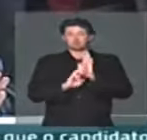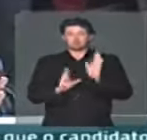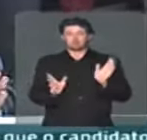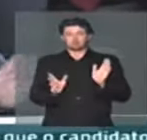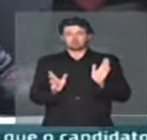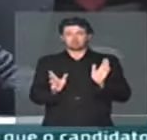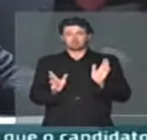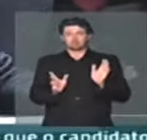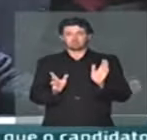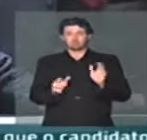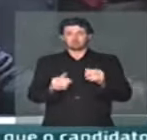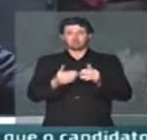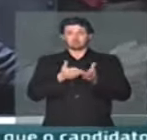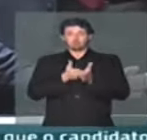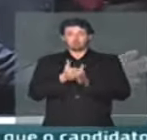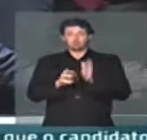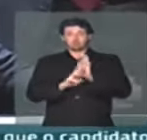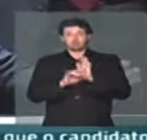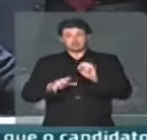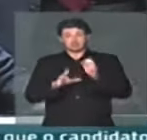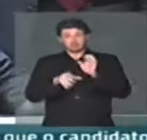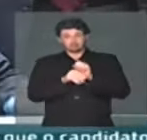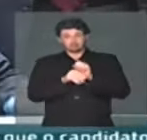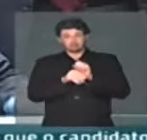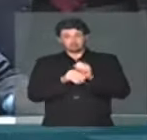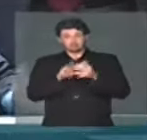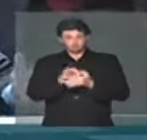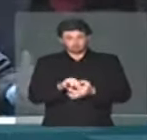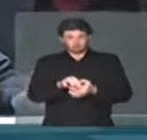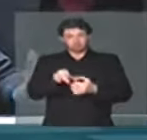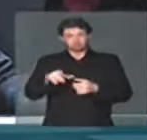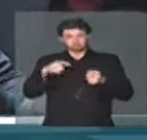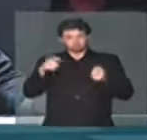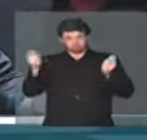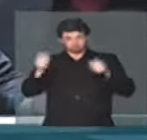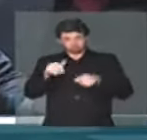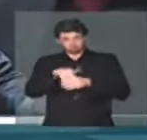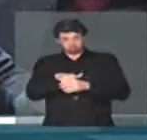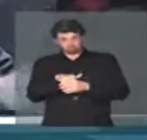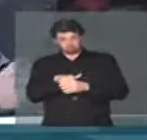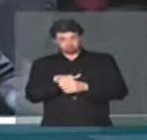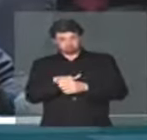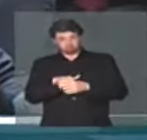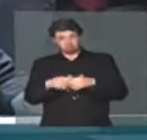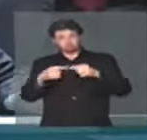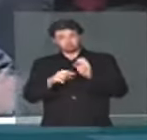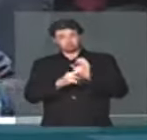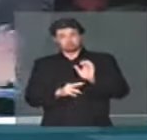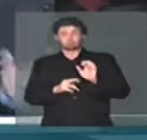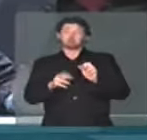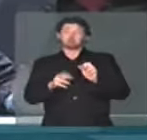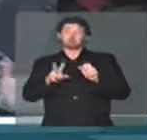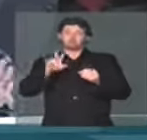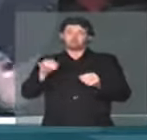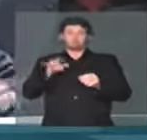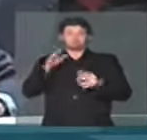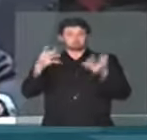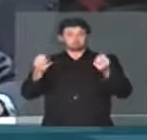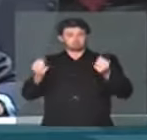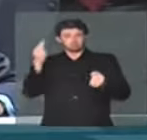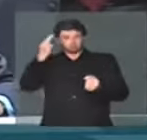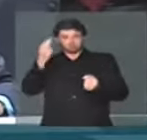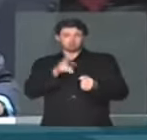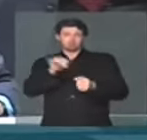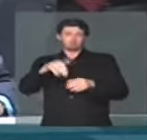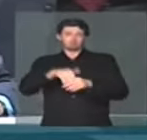Eu tenho que cumprir o regimento. Eu vou cumprir o regimento. Se a emenda aglutinativa é a seguinte, tiver em condições de ser votada regimentalmente, será votada. Se for